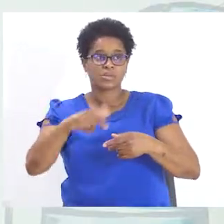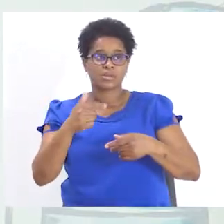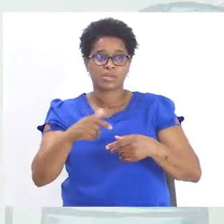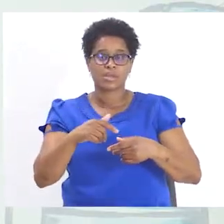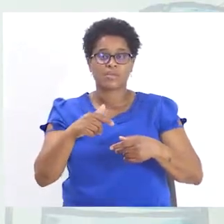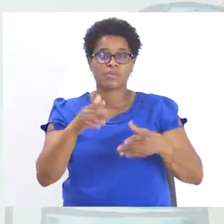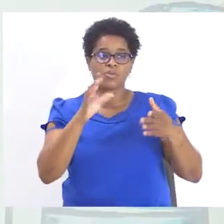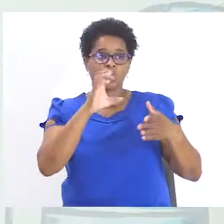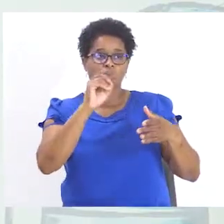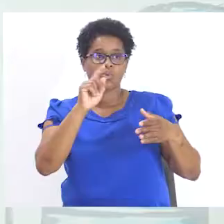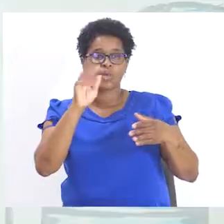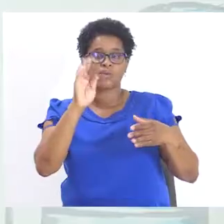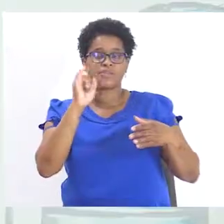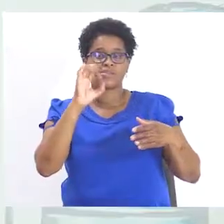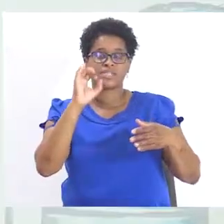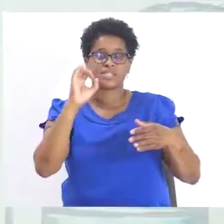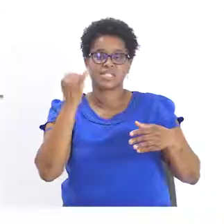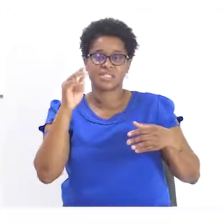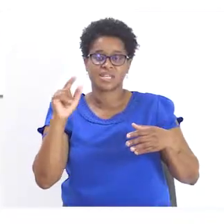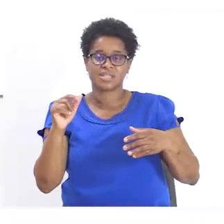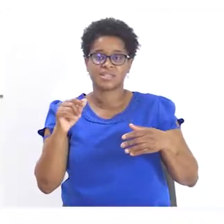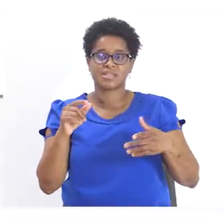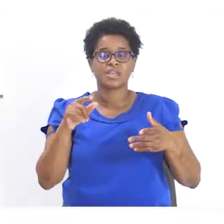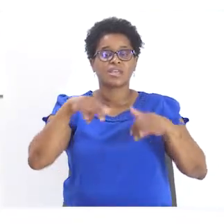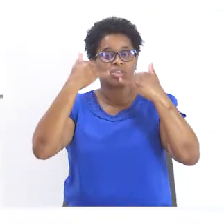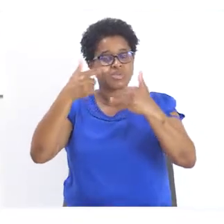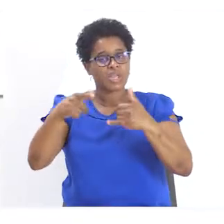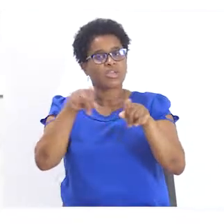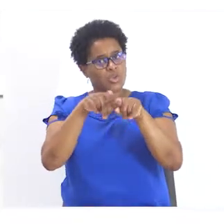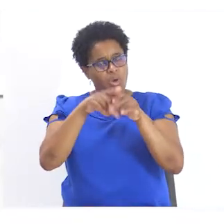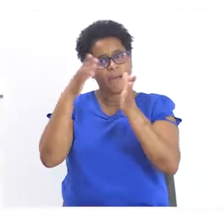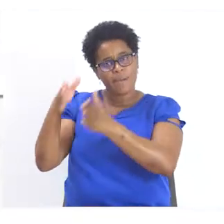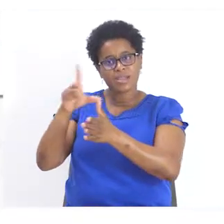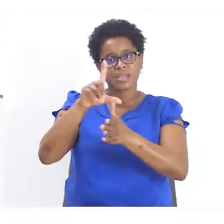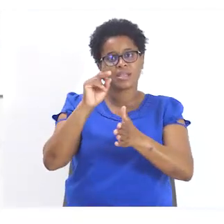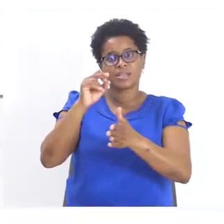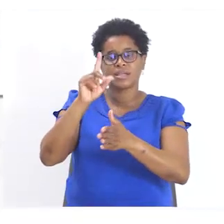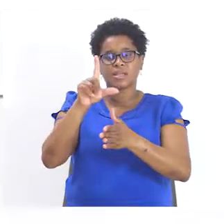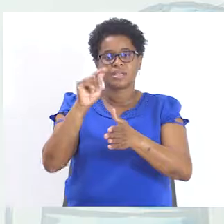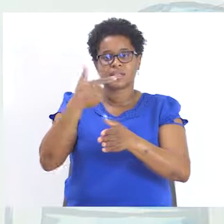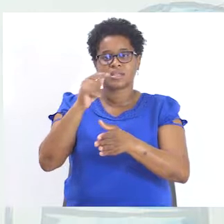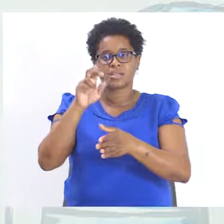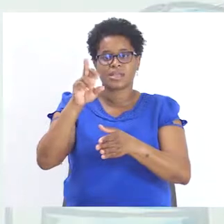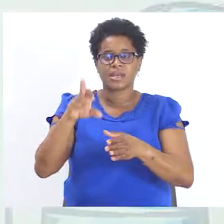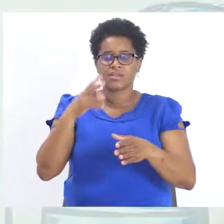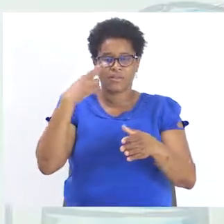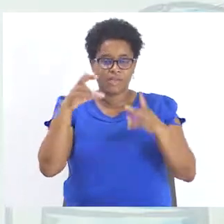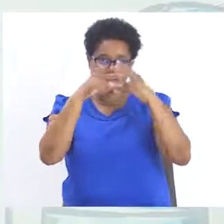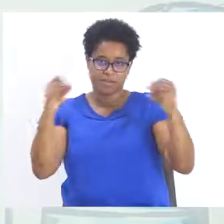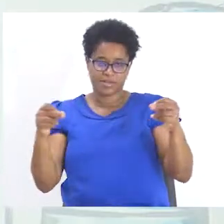temos que ter a mesma parte literal. Vamos ver a definição. São monômios com a mesma parte literal, condição